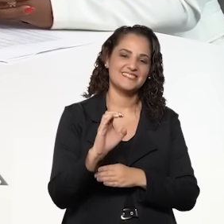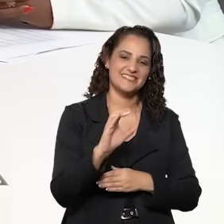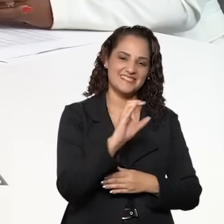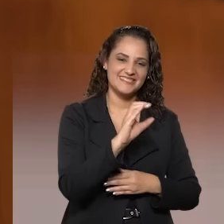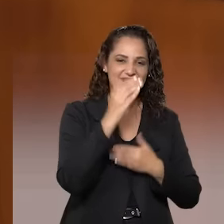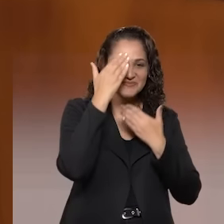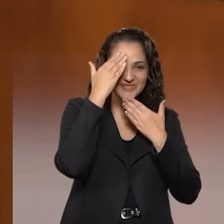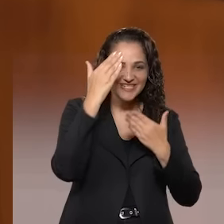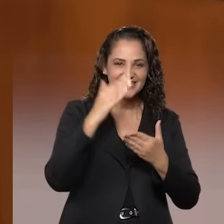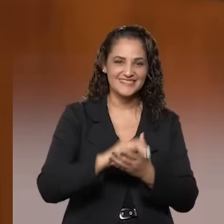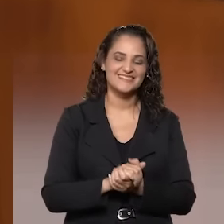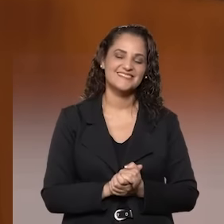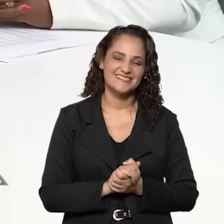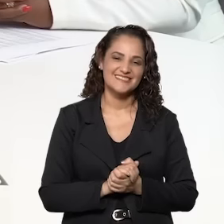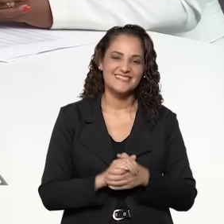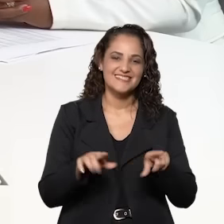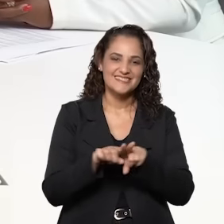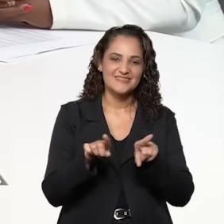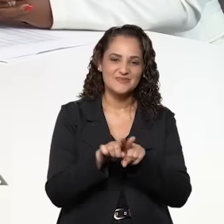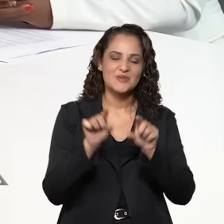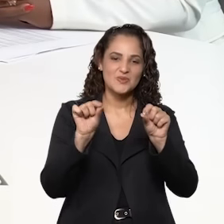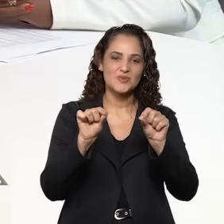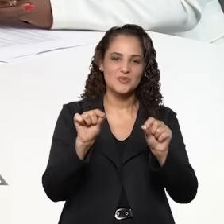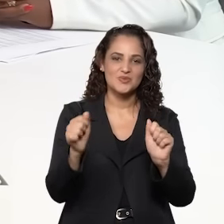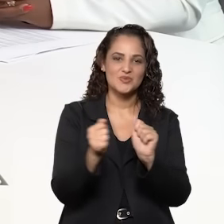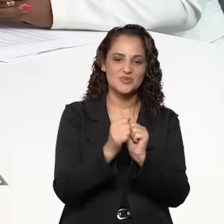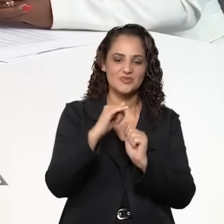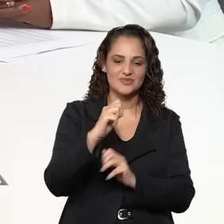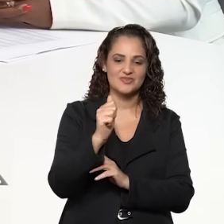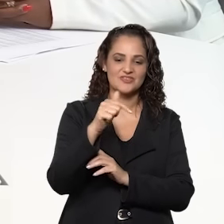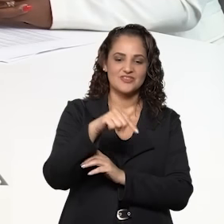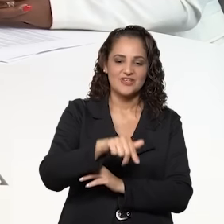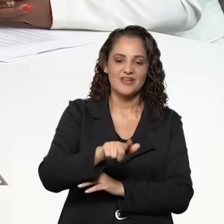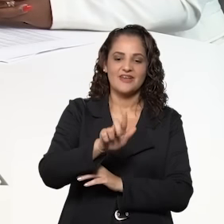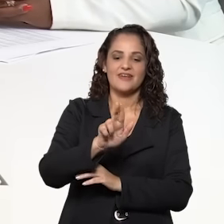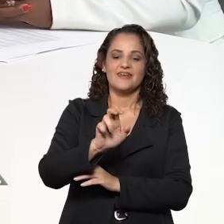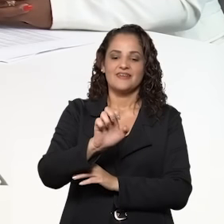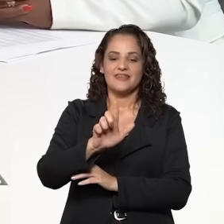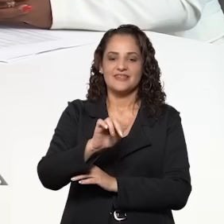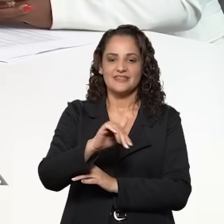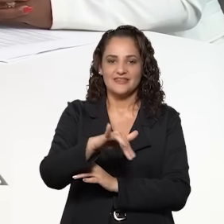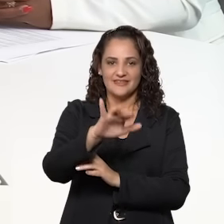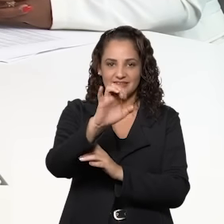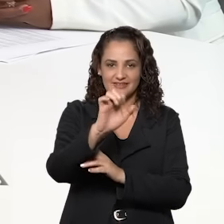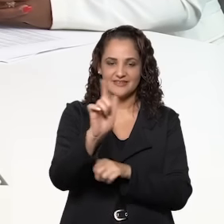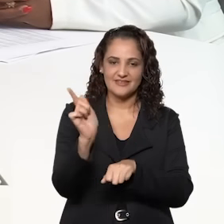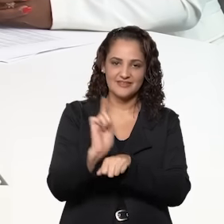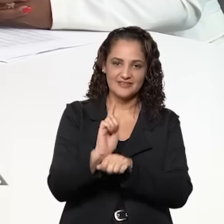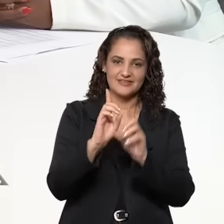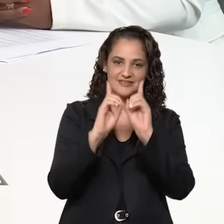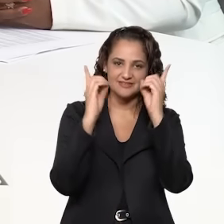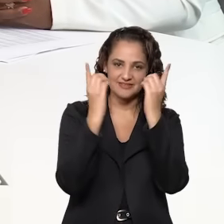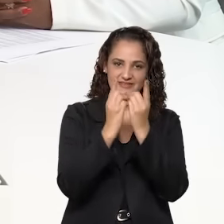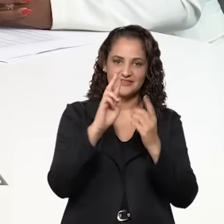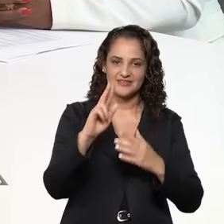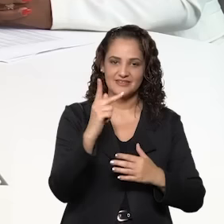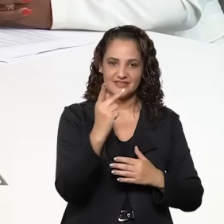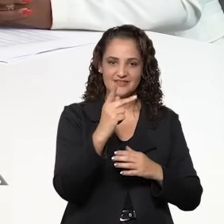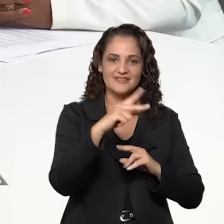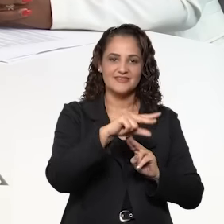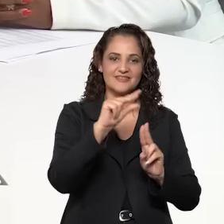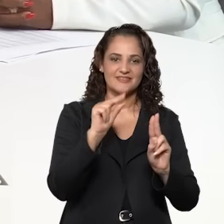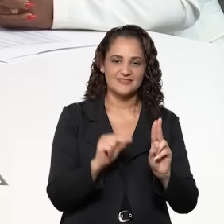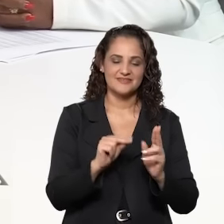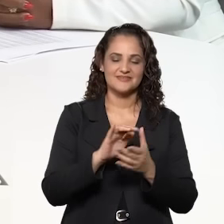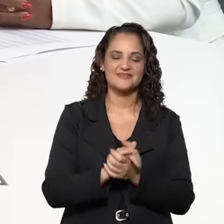cie Muito obrigado obg Obrigada Jorgete e também estivemos aqui com Jaqueline busnelo que é gerente departamental de